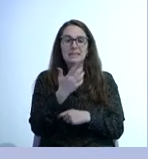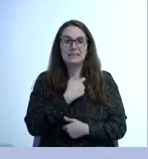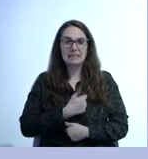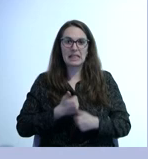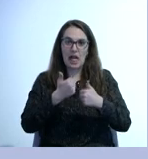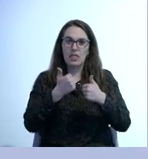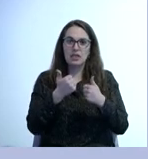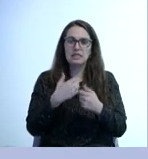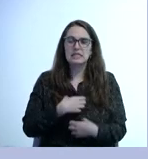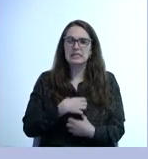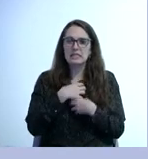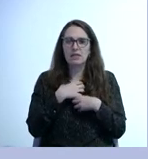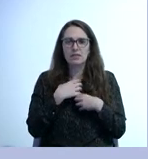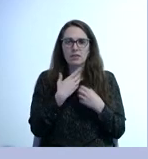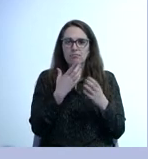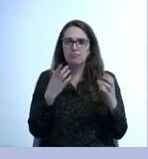cidade.